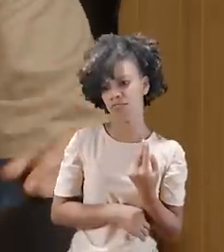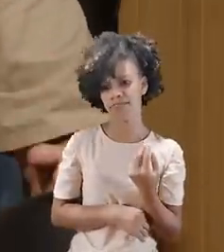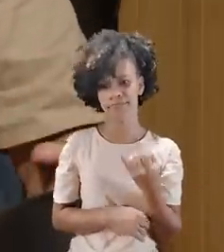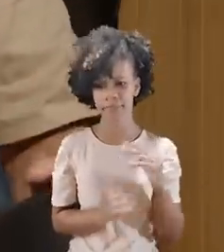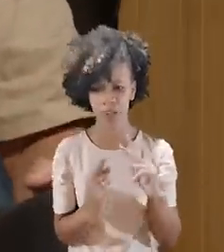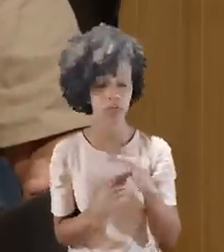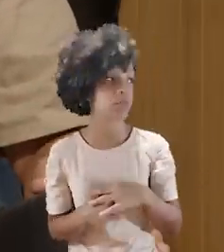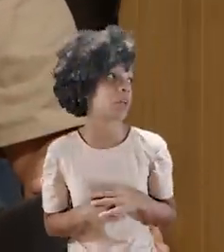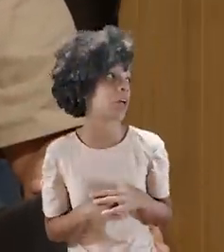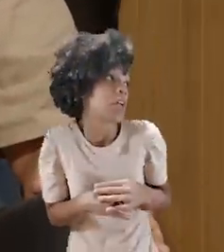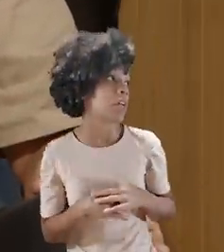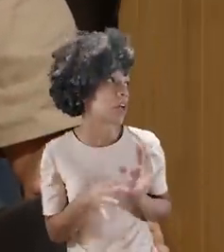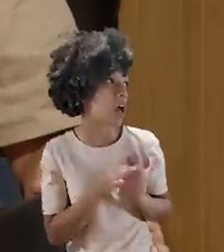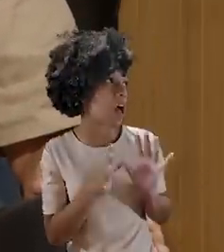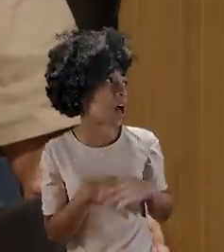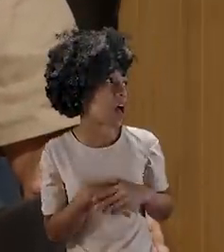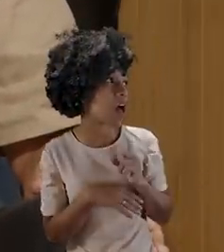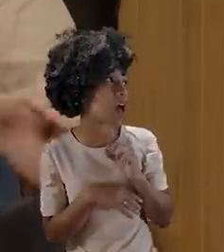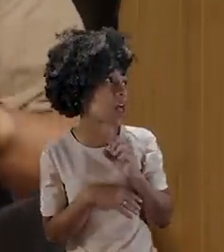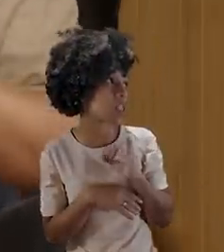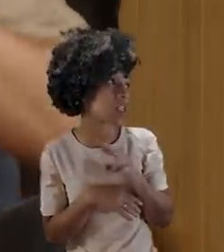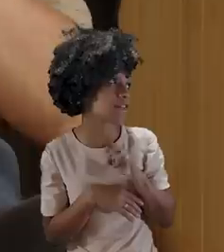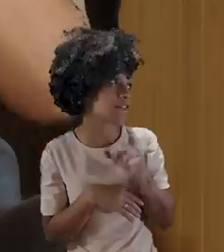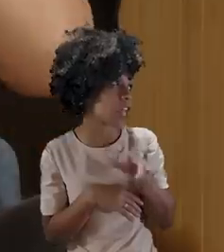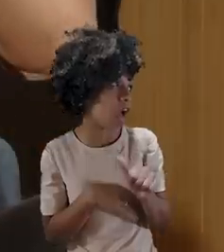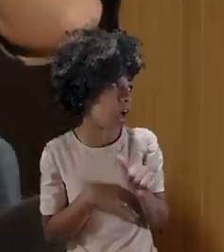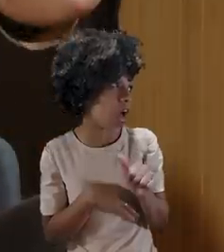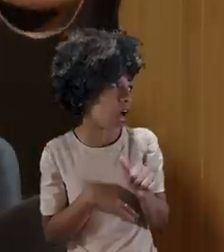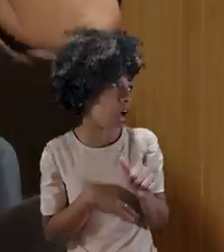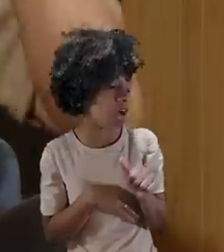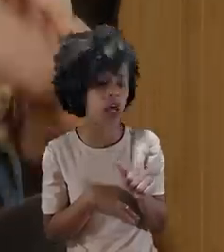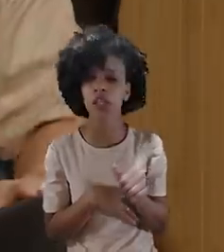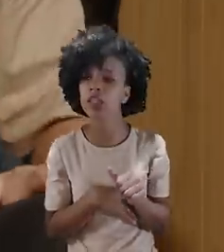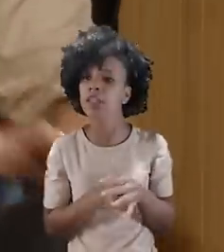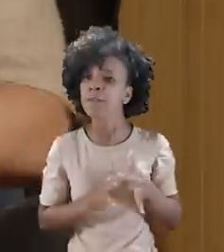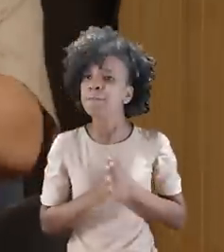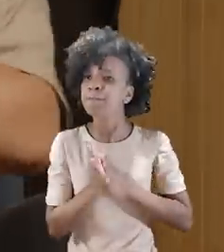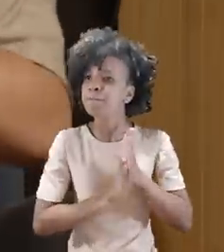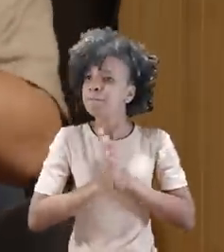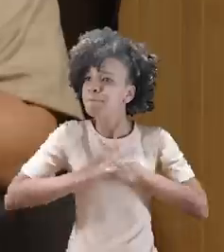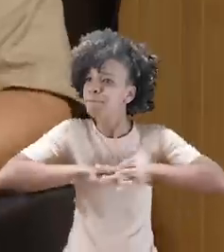fazer porque não vai ficar ele dá teu jeito E aí de novo sumiu